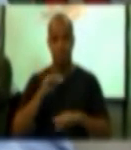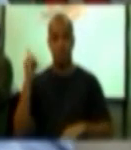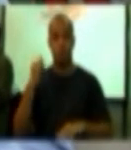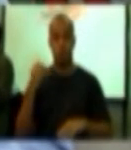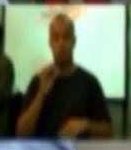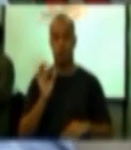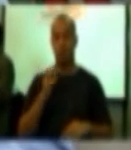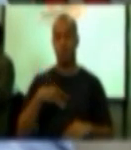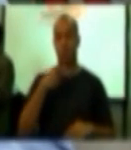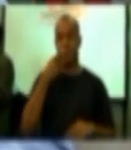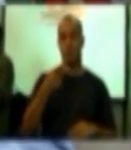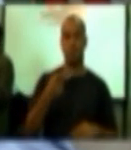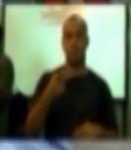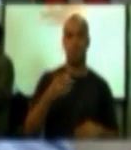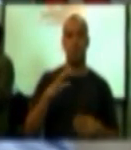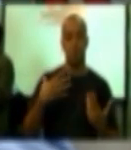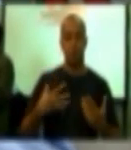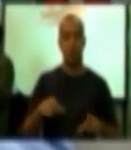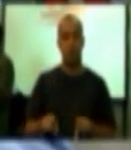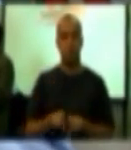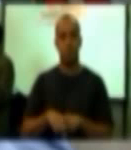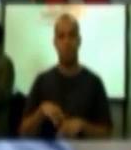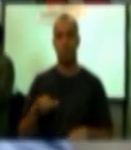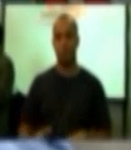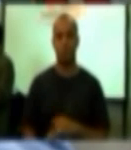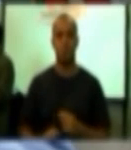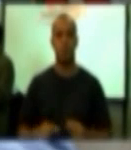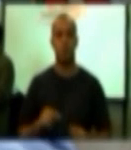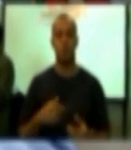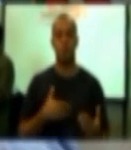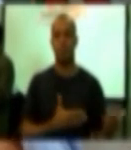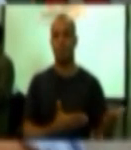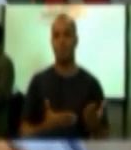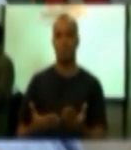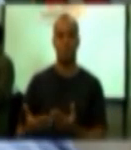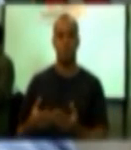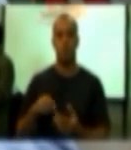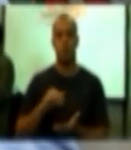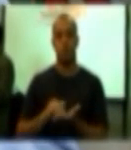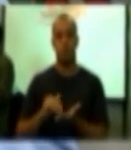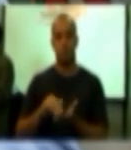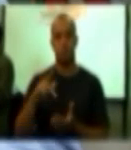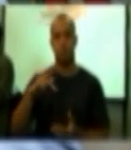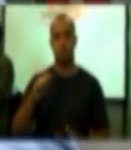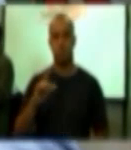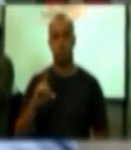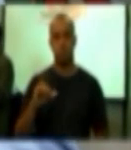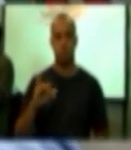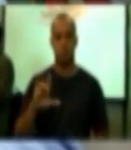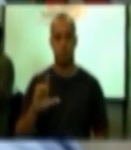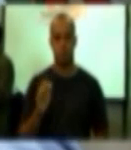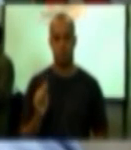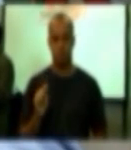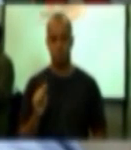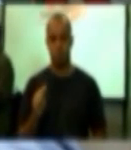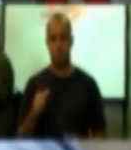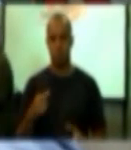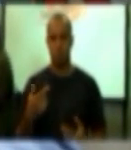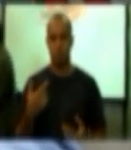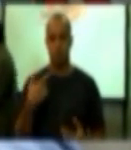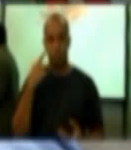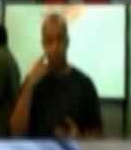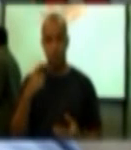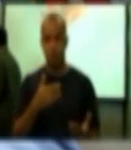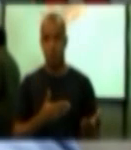aliás eu quero aqui aproveitar e convidar o secretário padilha que faça se faça presente